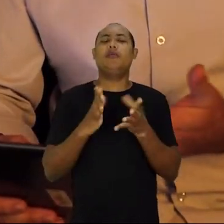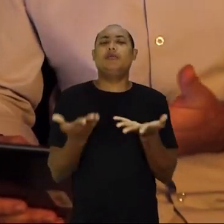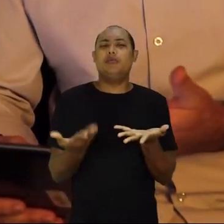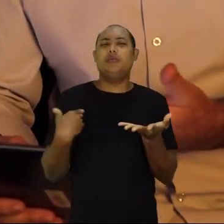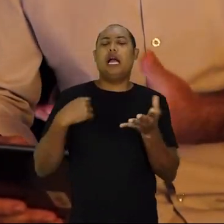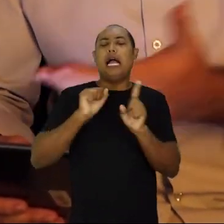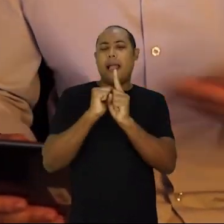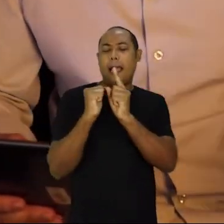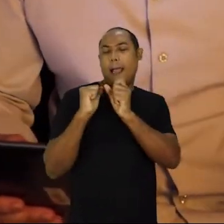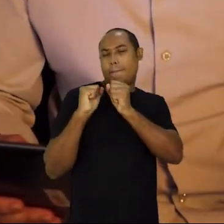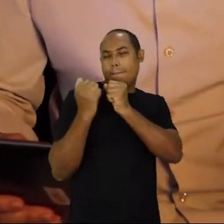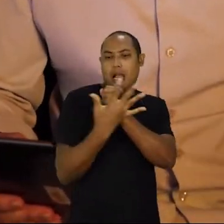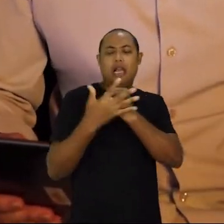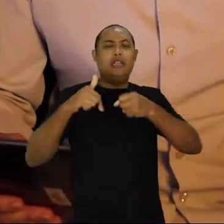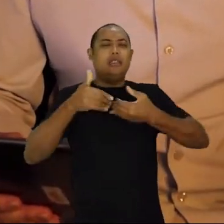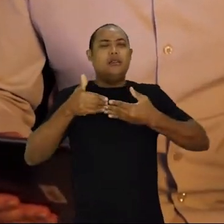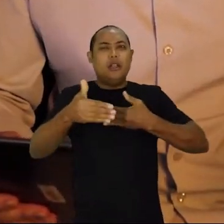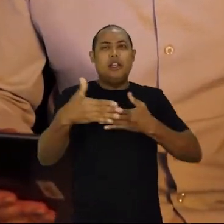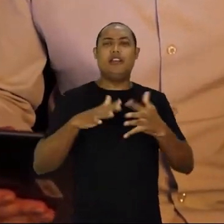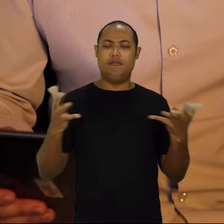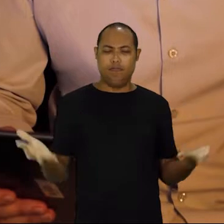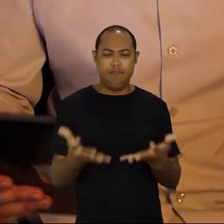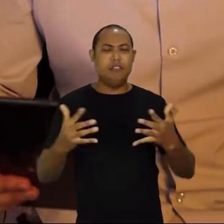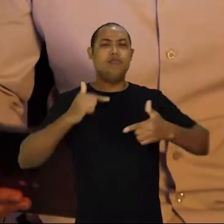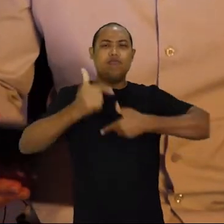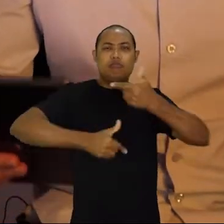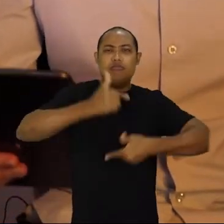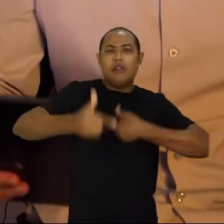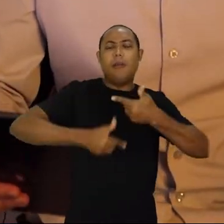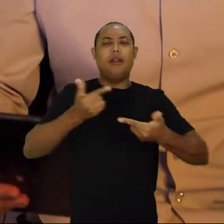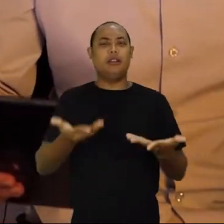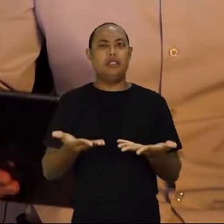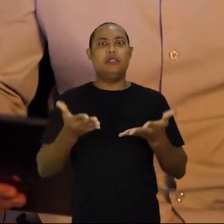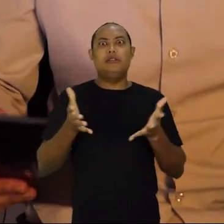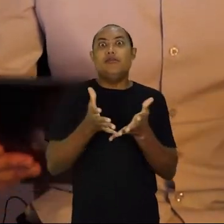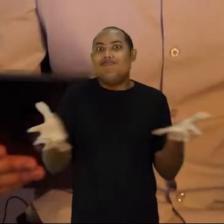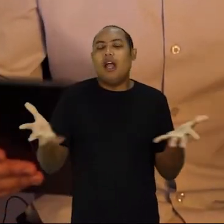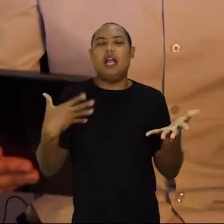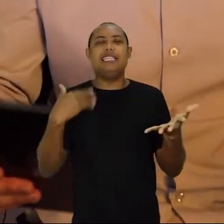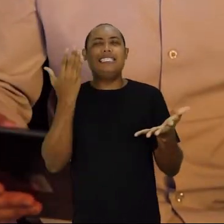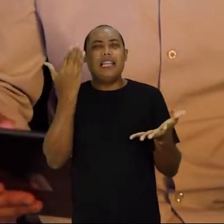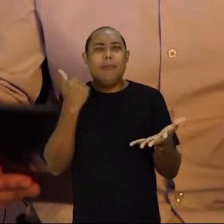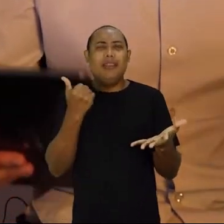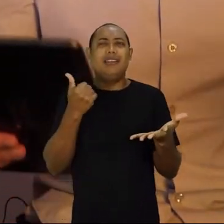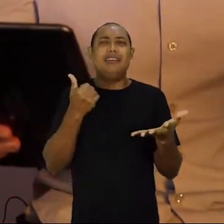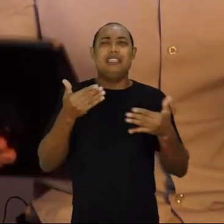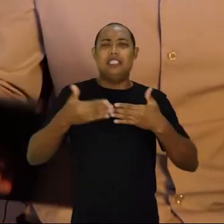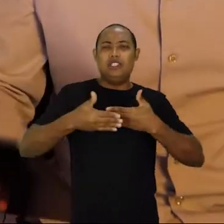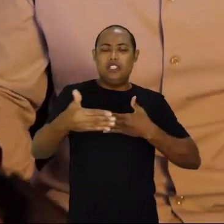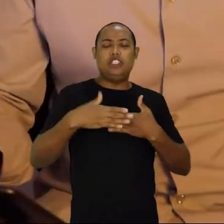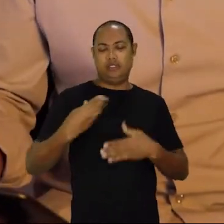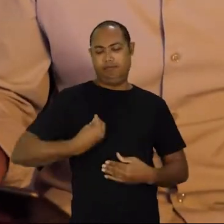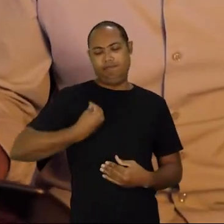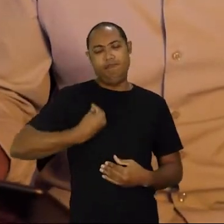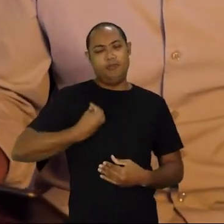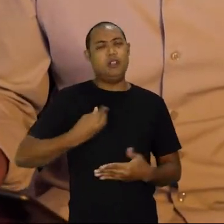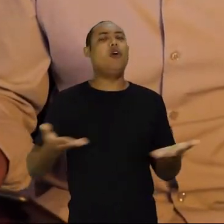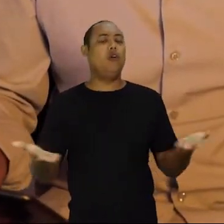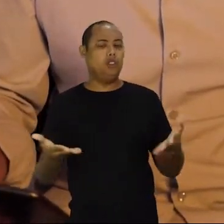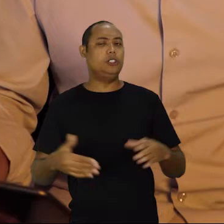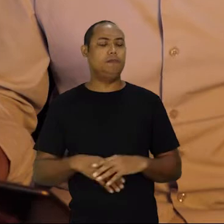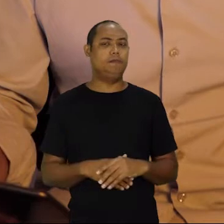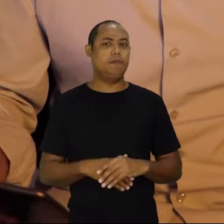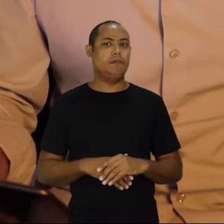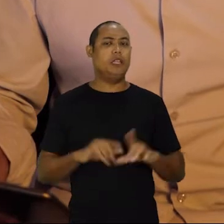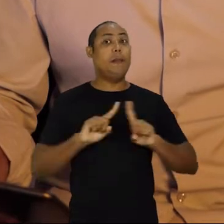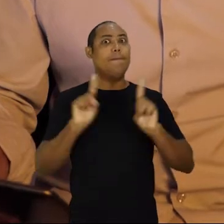desafio, como lidar com a pandemia, como manter a universidade viva, em funcionamento, nessa